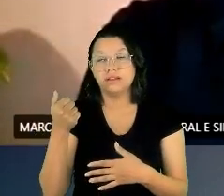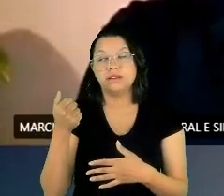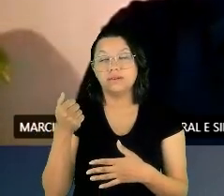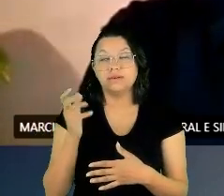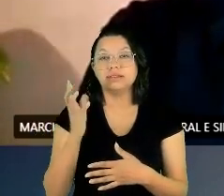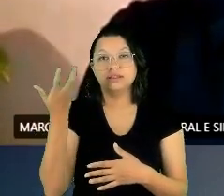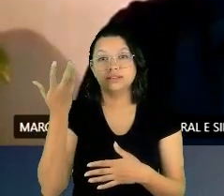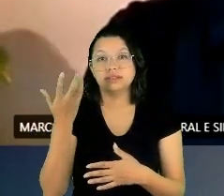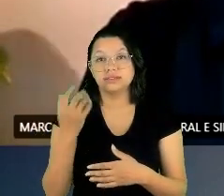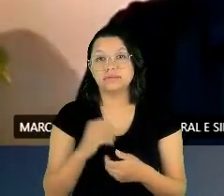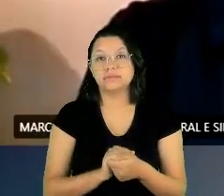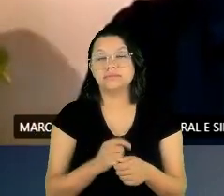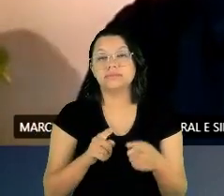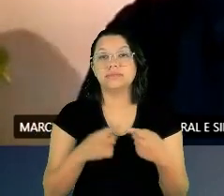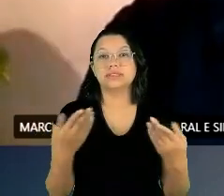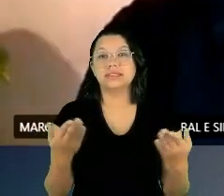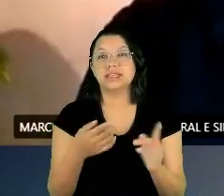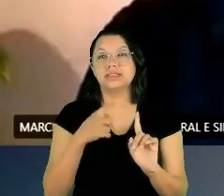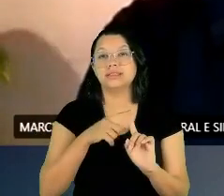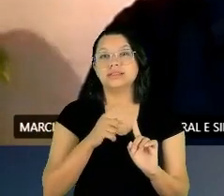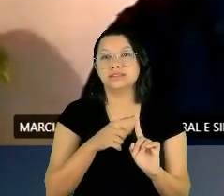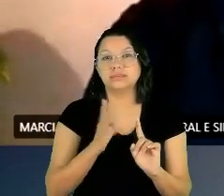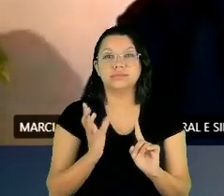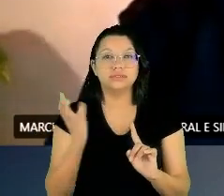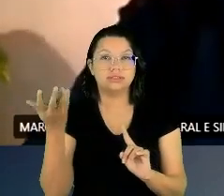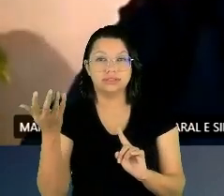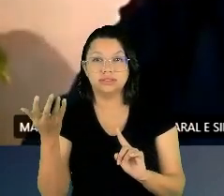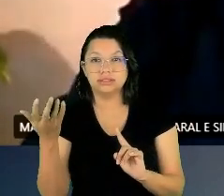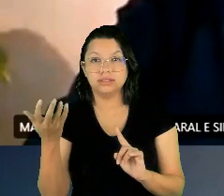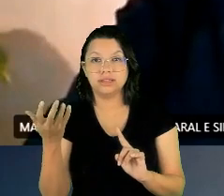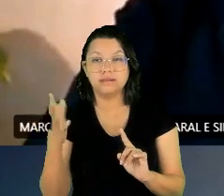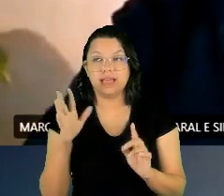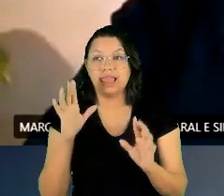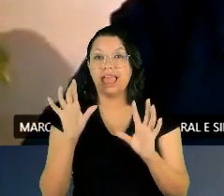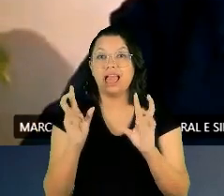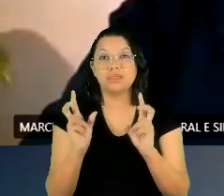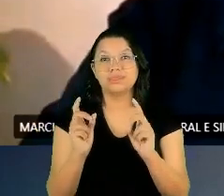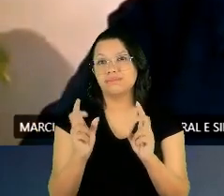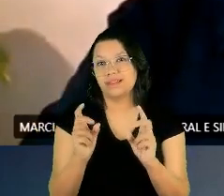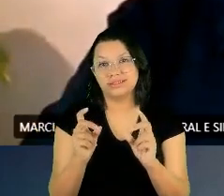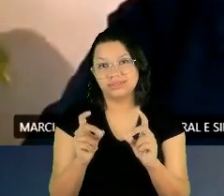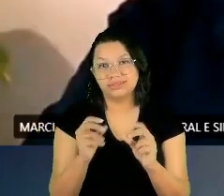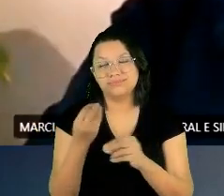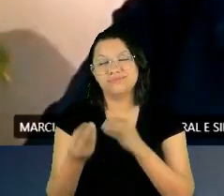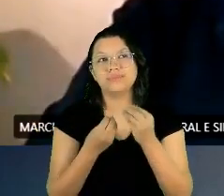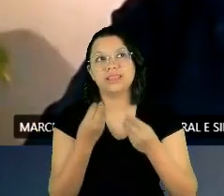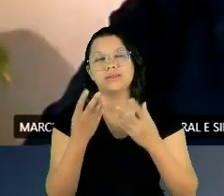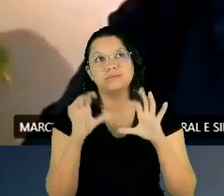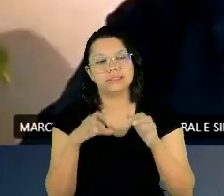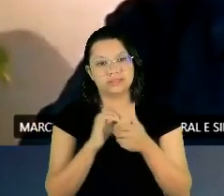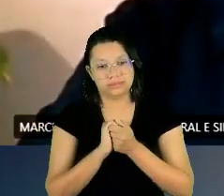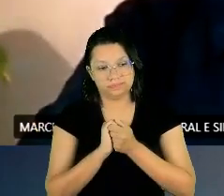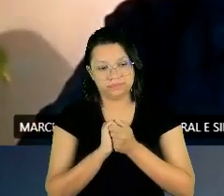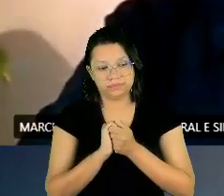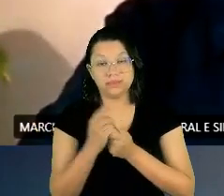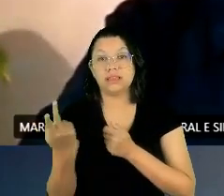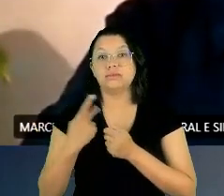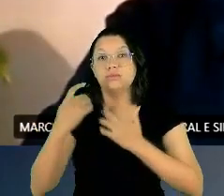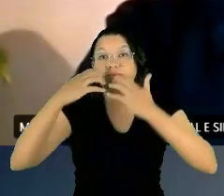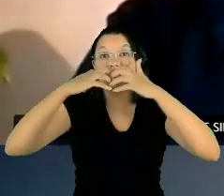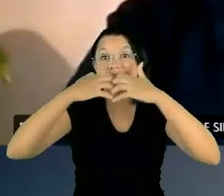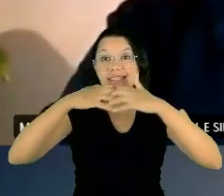né, como maximizar os ganhos, mas nesse tipo de tomada de decisão, ela é totalmente automática. Em que